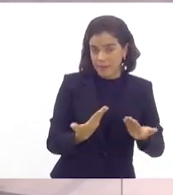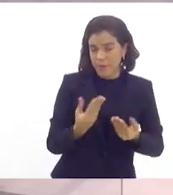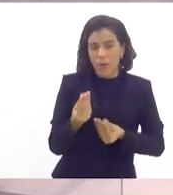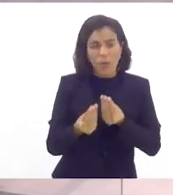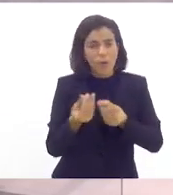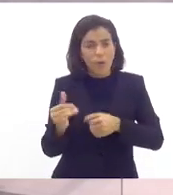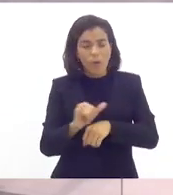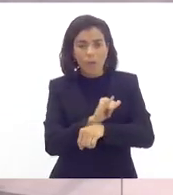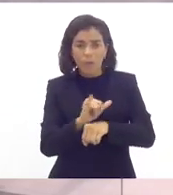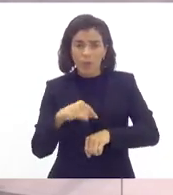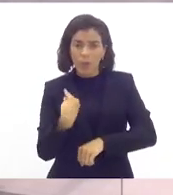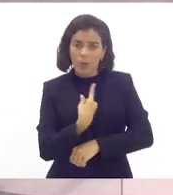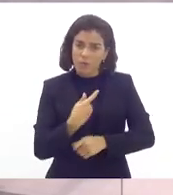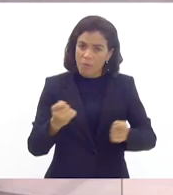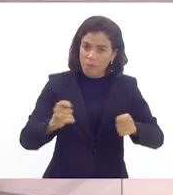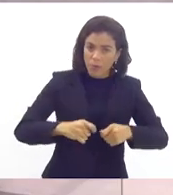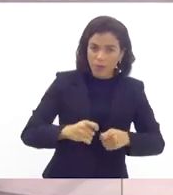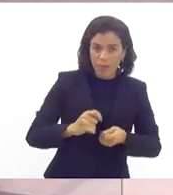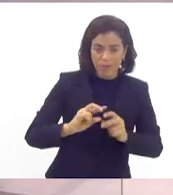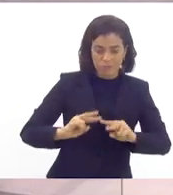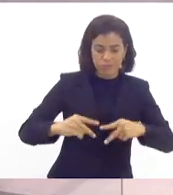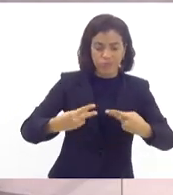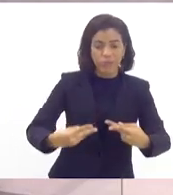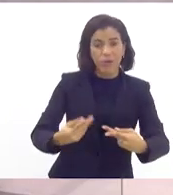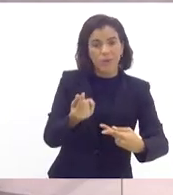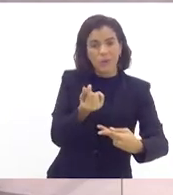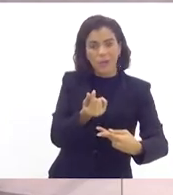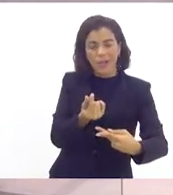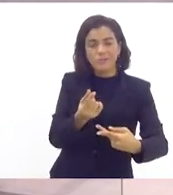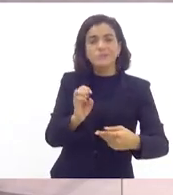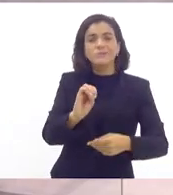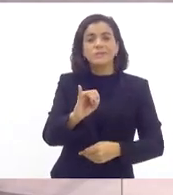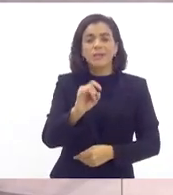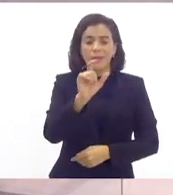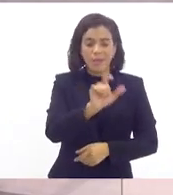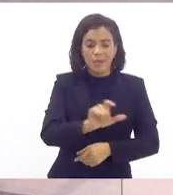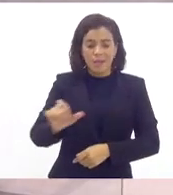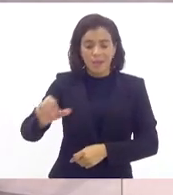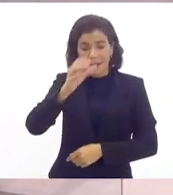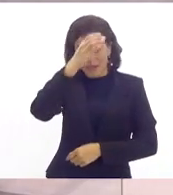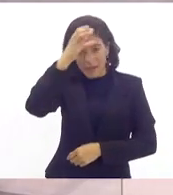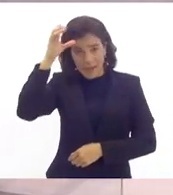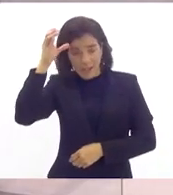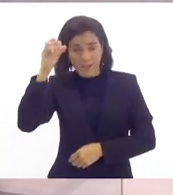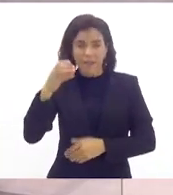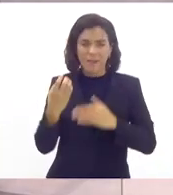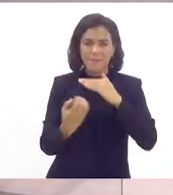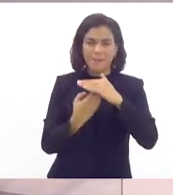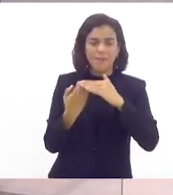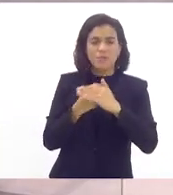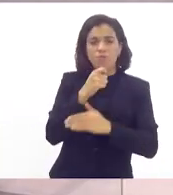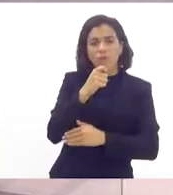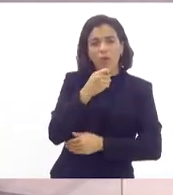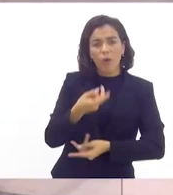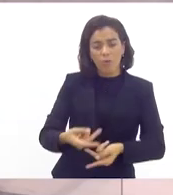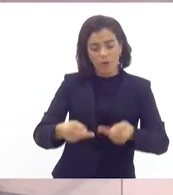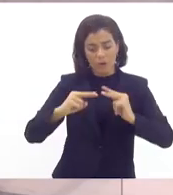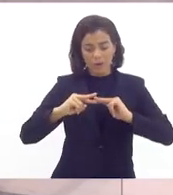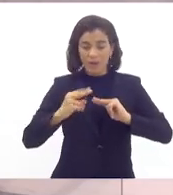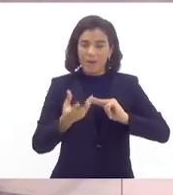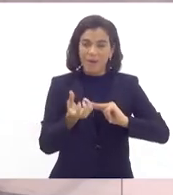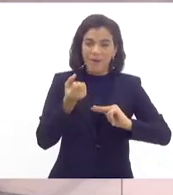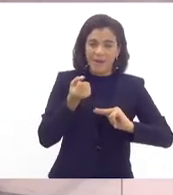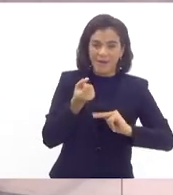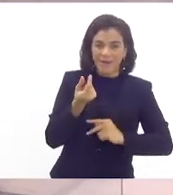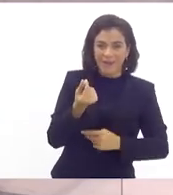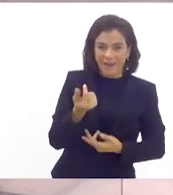que maneira nós vamos poder transferir o crédito, sendo que a maioria dos clientes dessas empresas não tem como absorver esse crédito? Essa